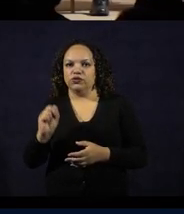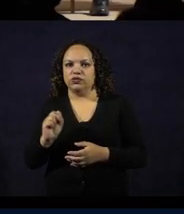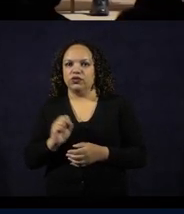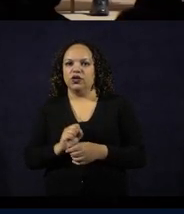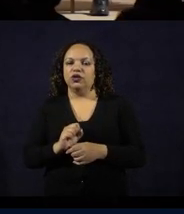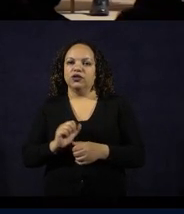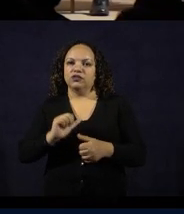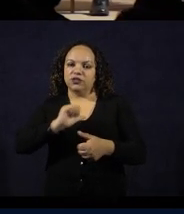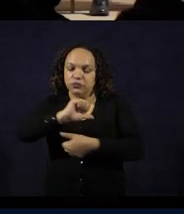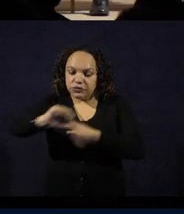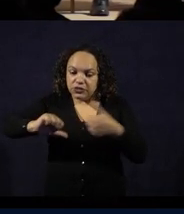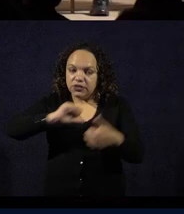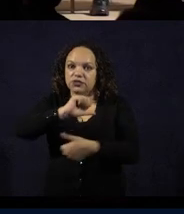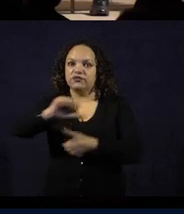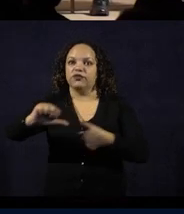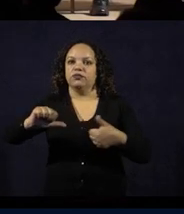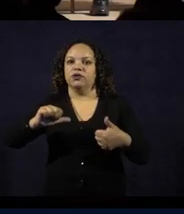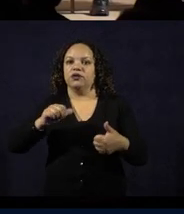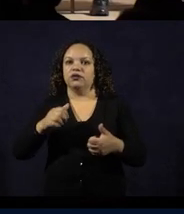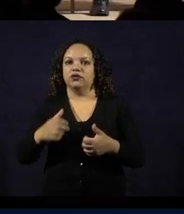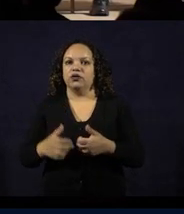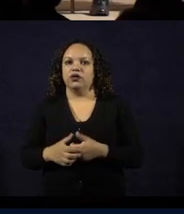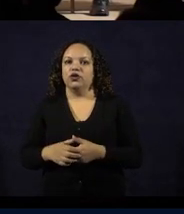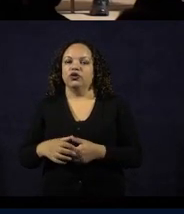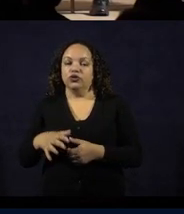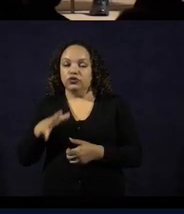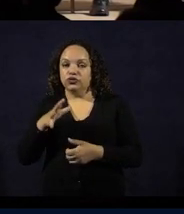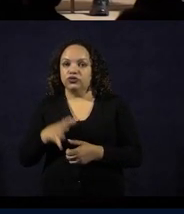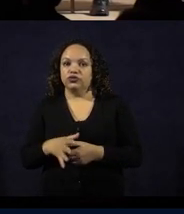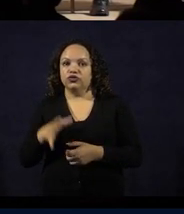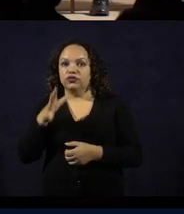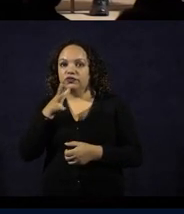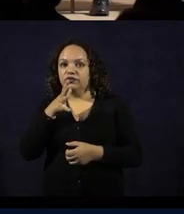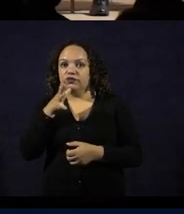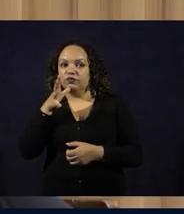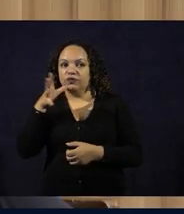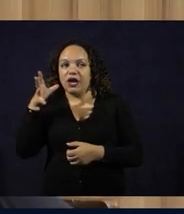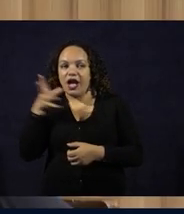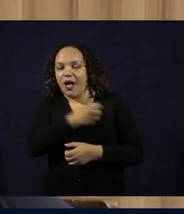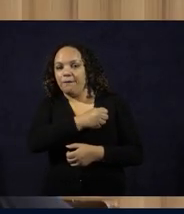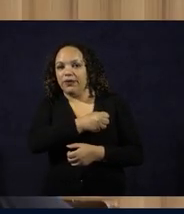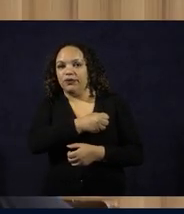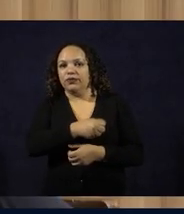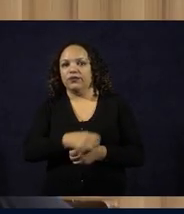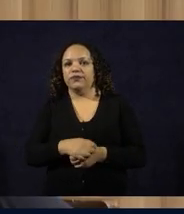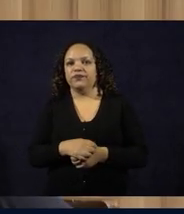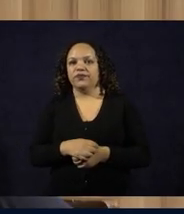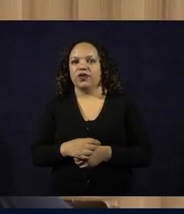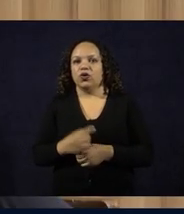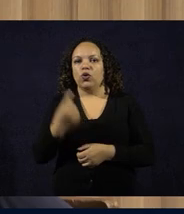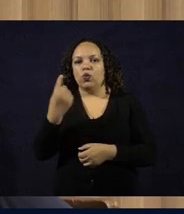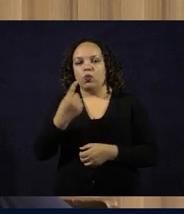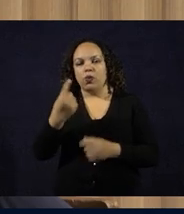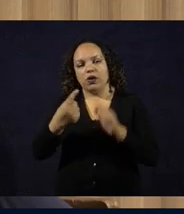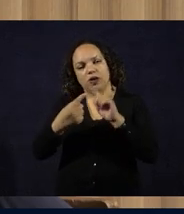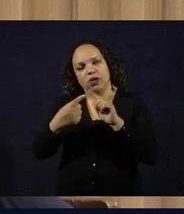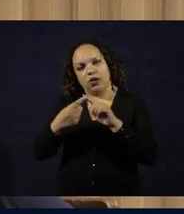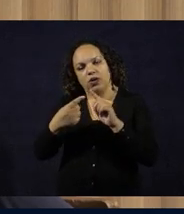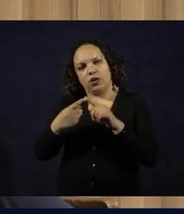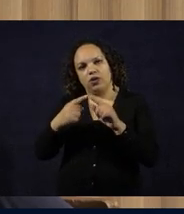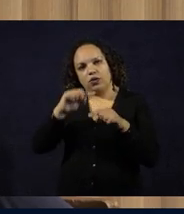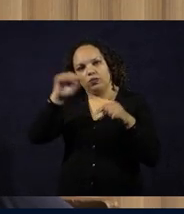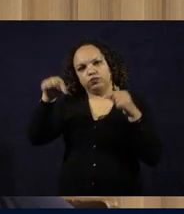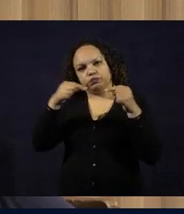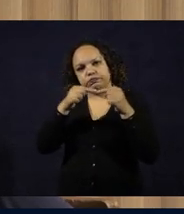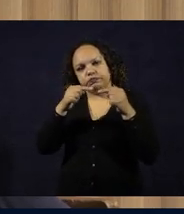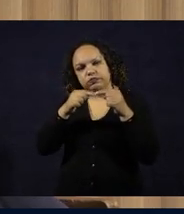tá fazendo uma substituição gradativa e todas as empresas aqui estão fazendo isso acelerando e eu acho que tem um fator indireto que a gente não